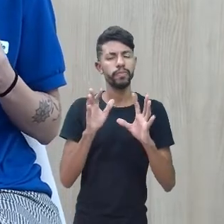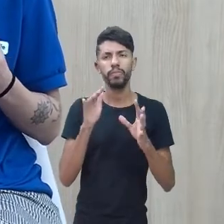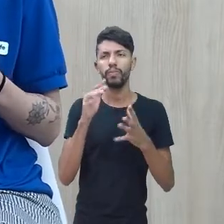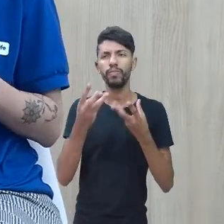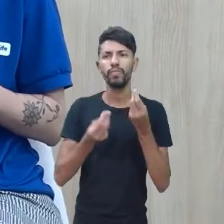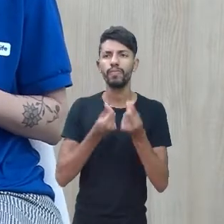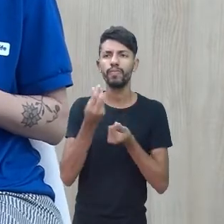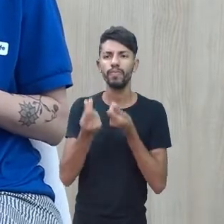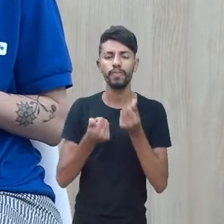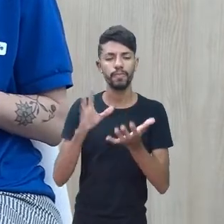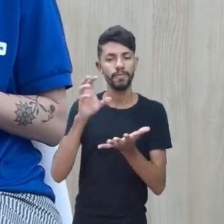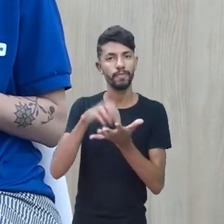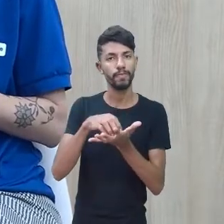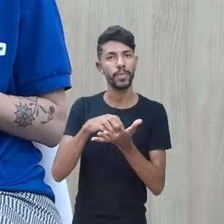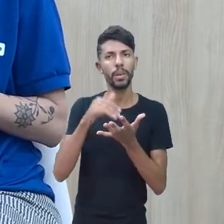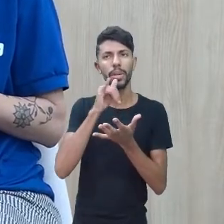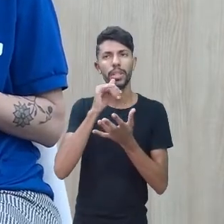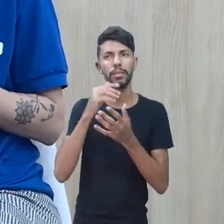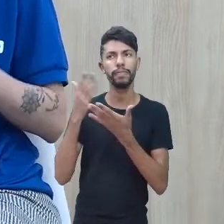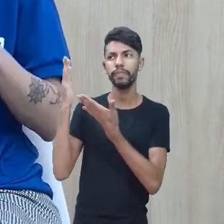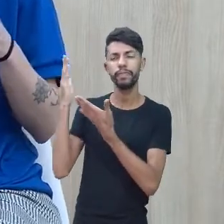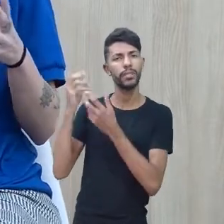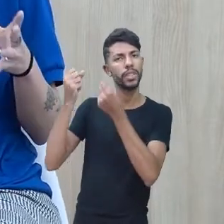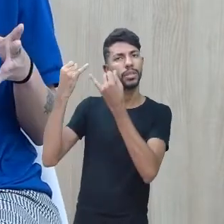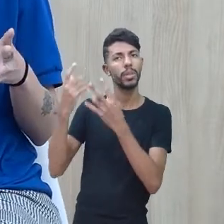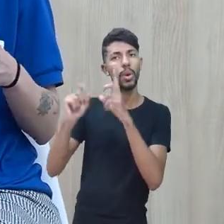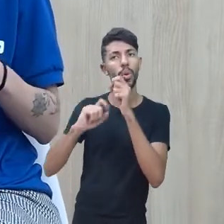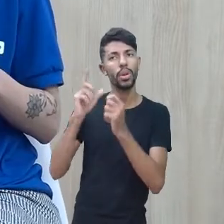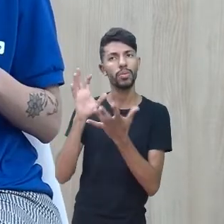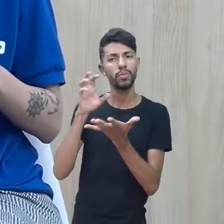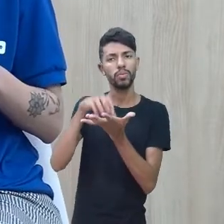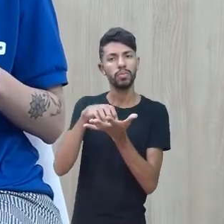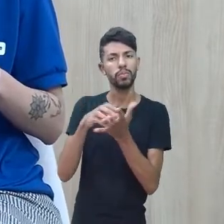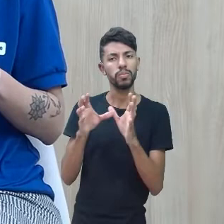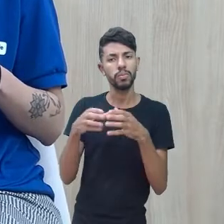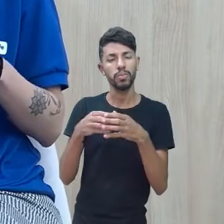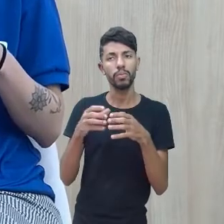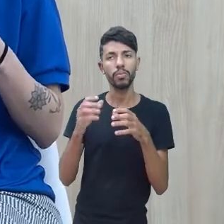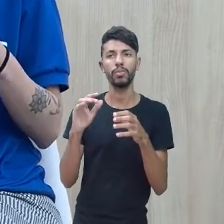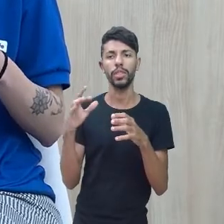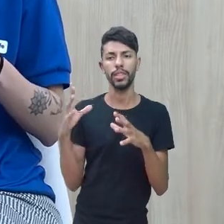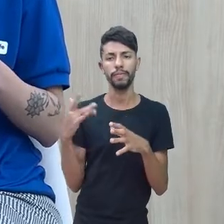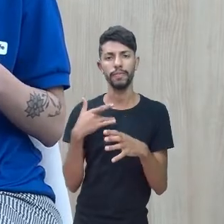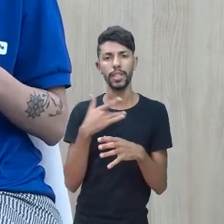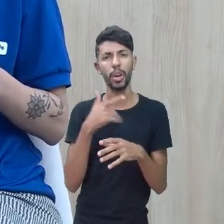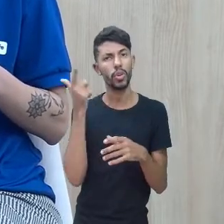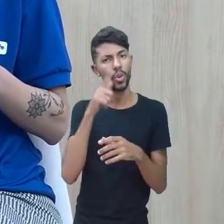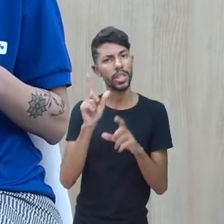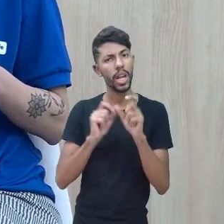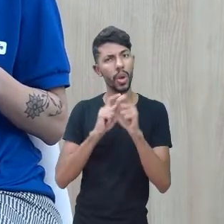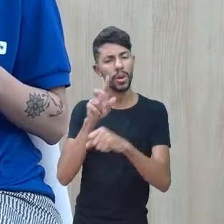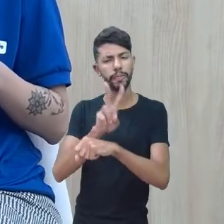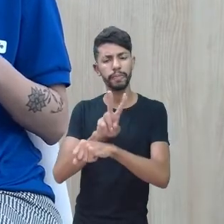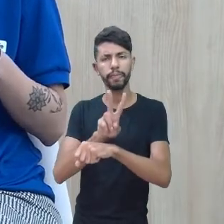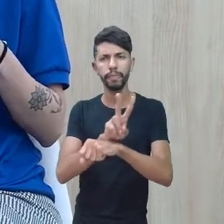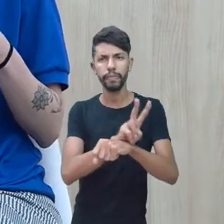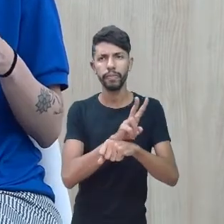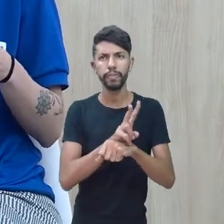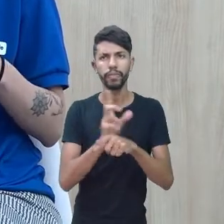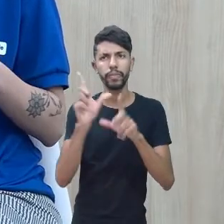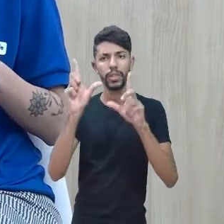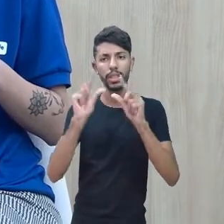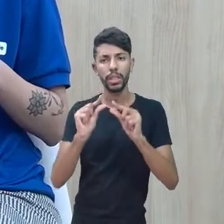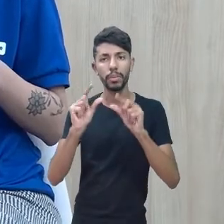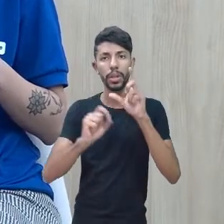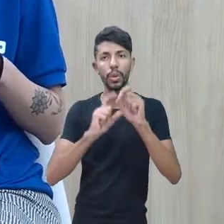Como na matéria fala, né? Uma rede sanitária onde possam proteger, né, diminuir